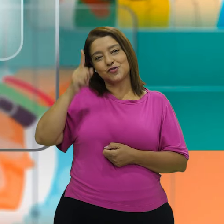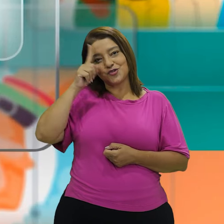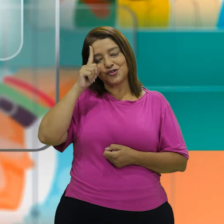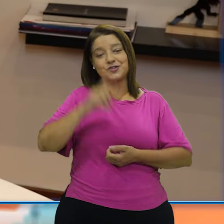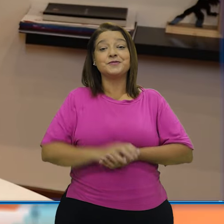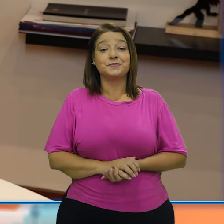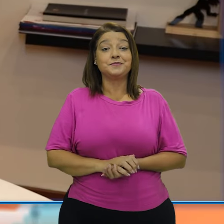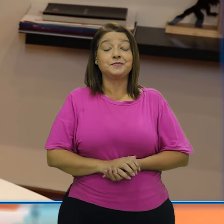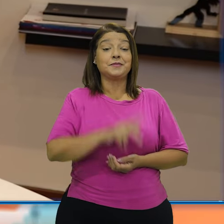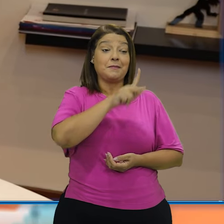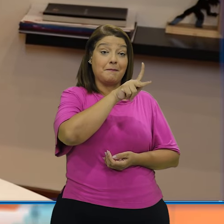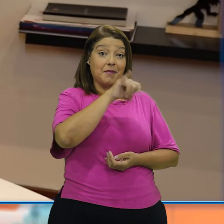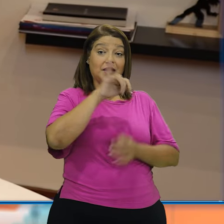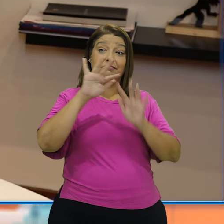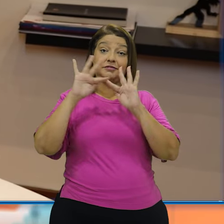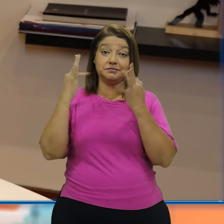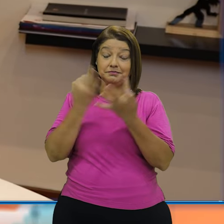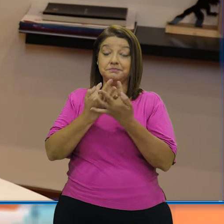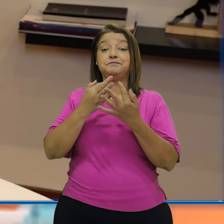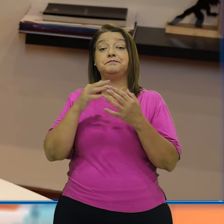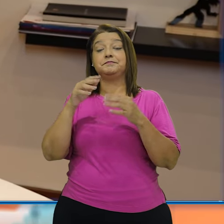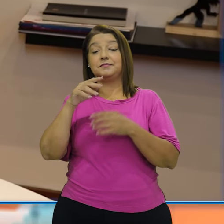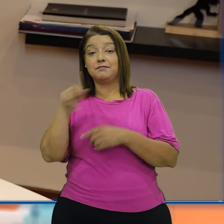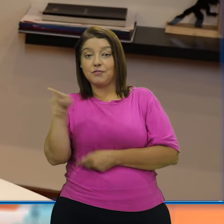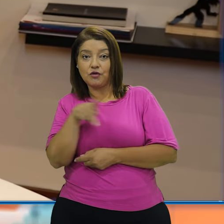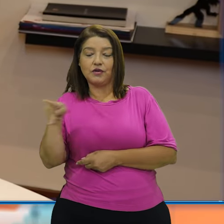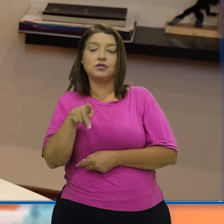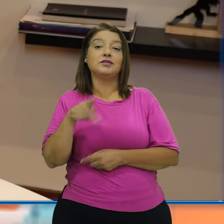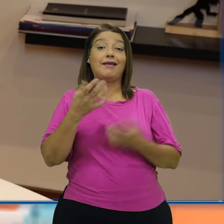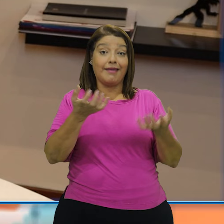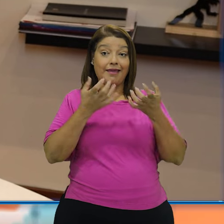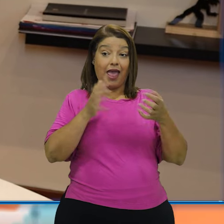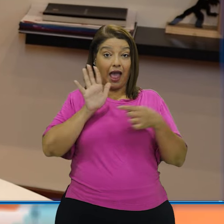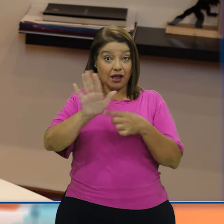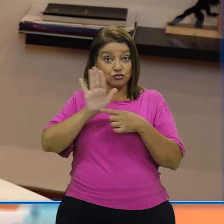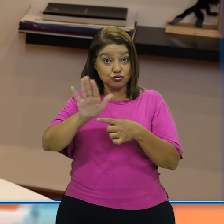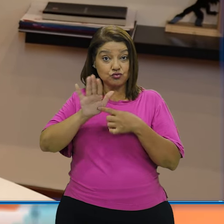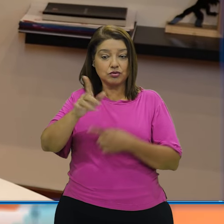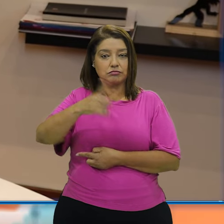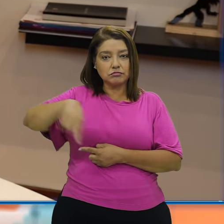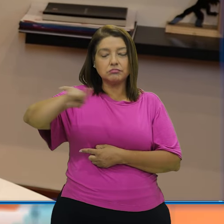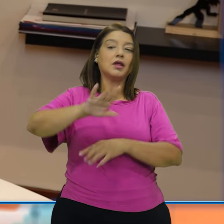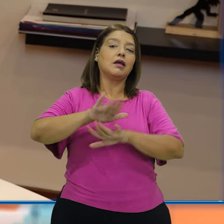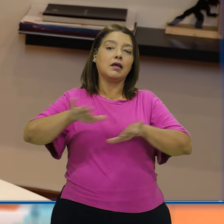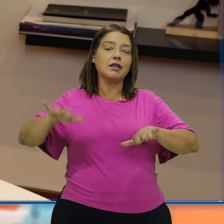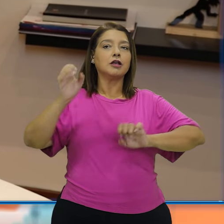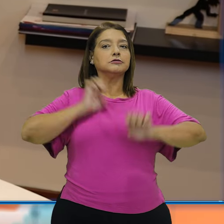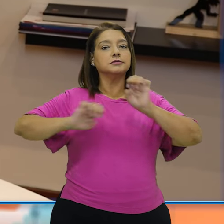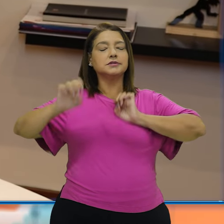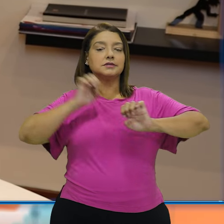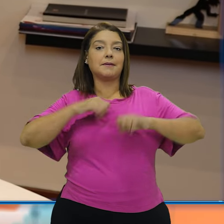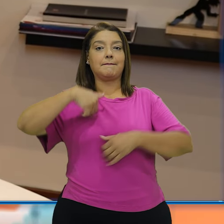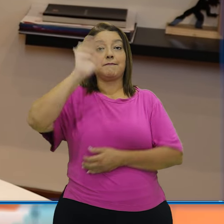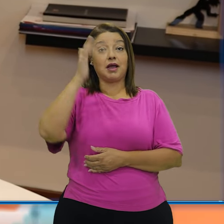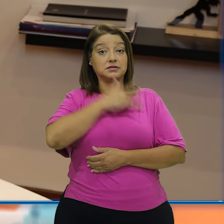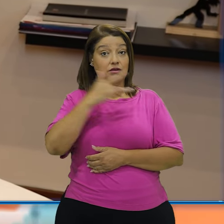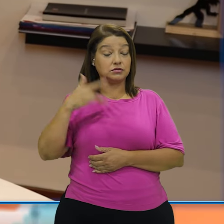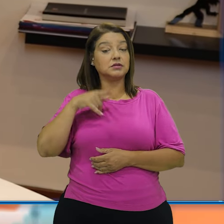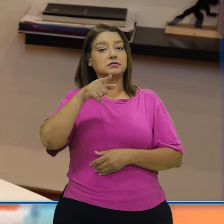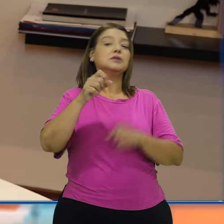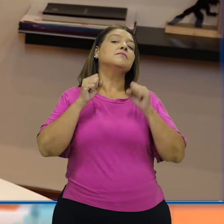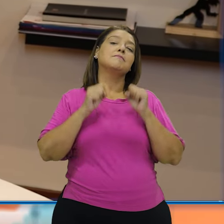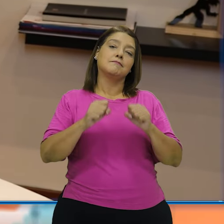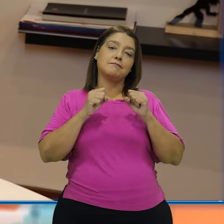dia. Os pais e os educadores que gostariam de ajudar as crianças a lidar com o estresse de uma forma mais saudável